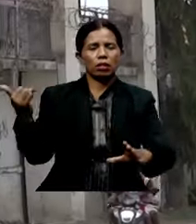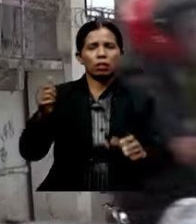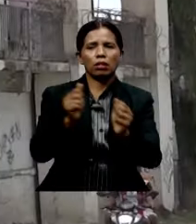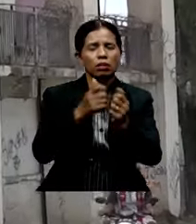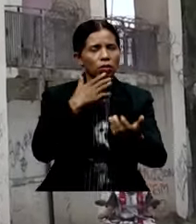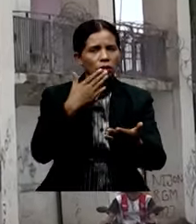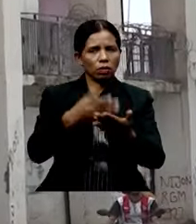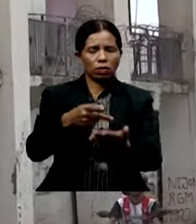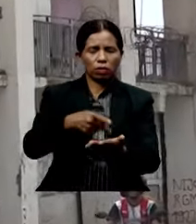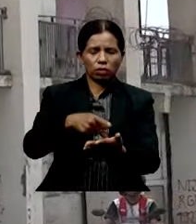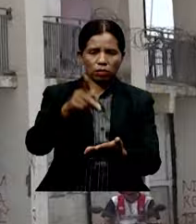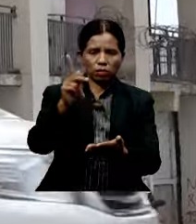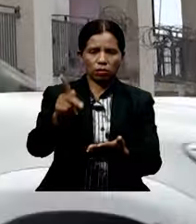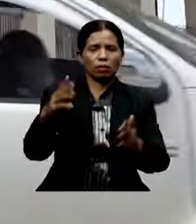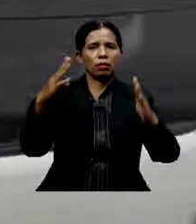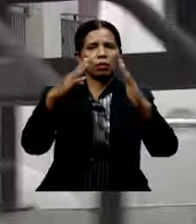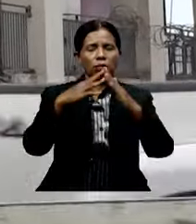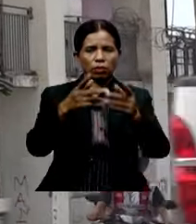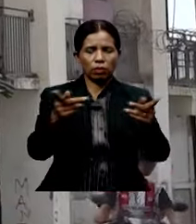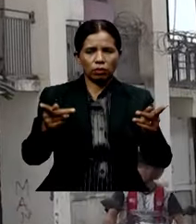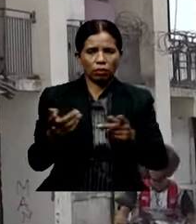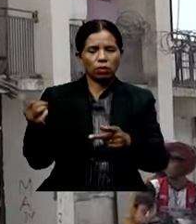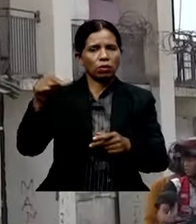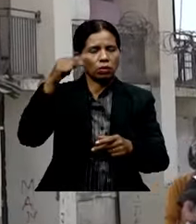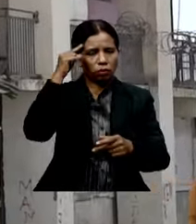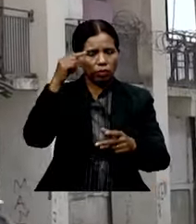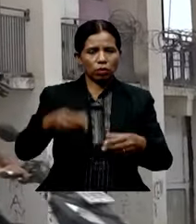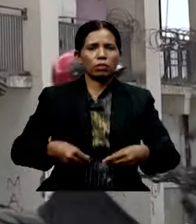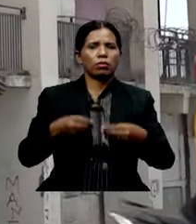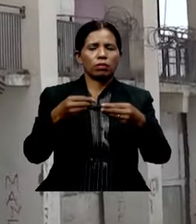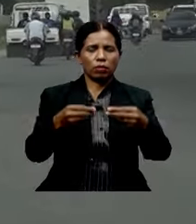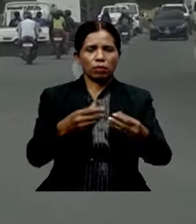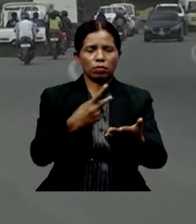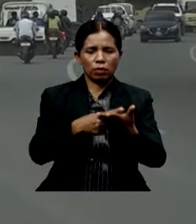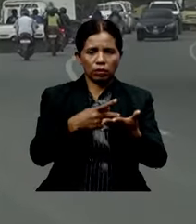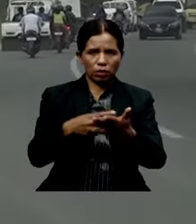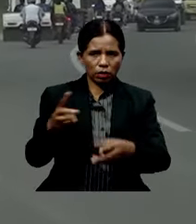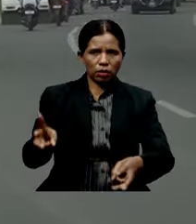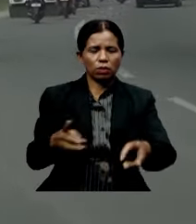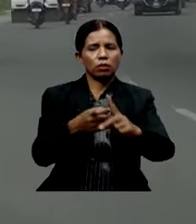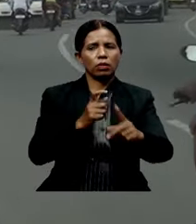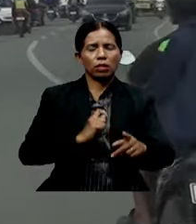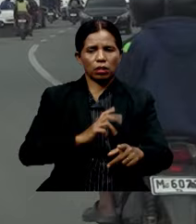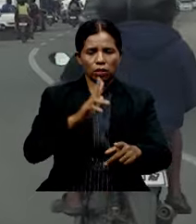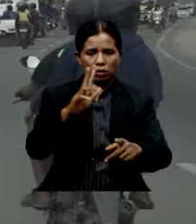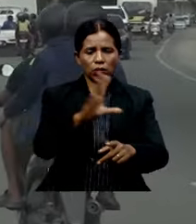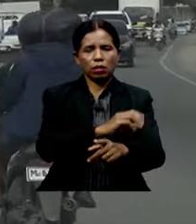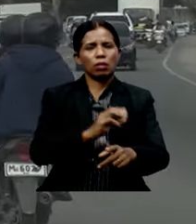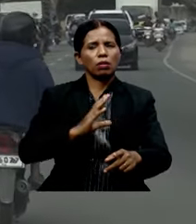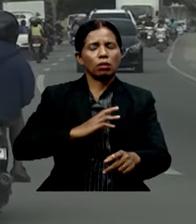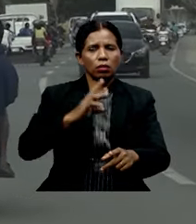no selo indemnização ba uma no plantação nebe governo hasai projeto estrada Rusi Tacitolo to rotunda